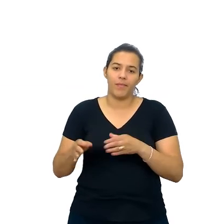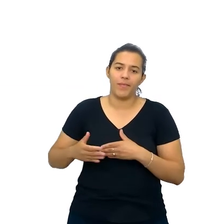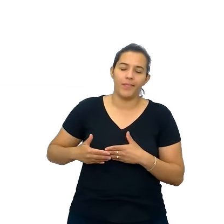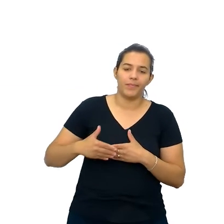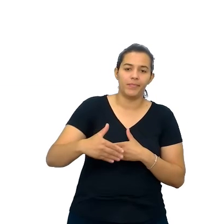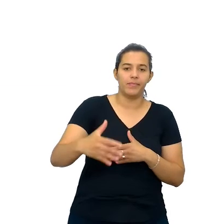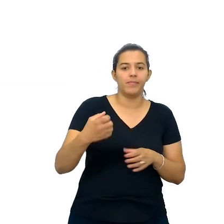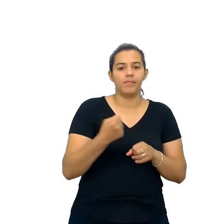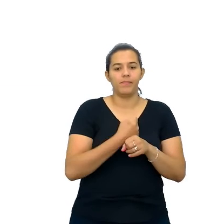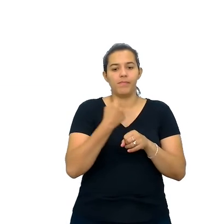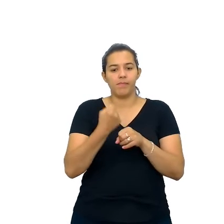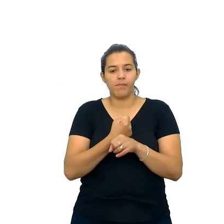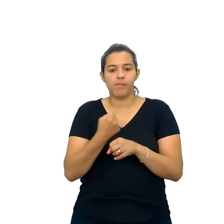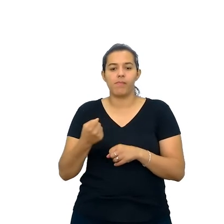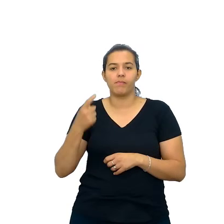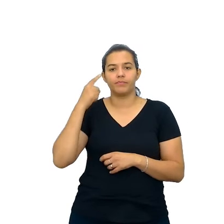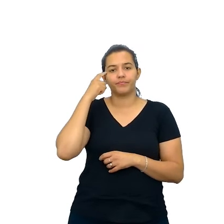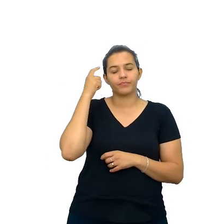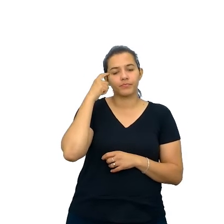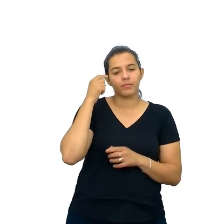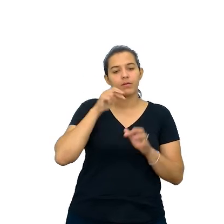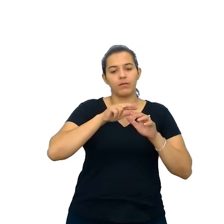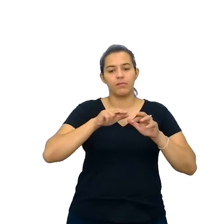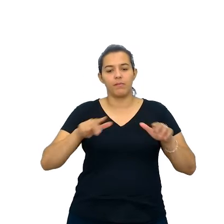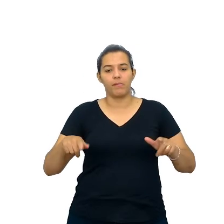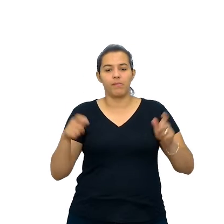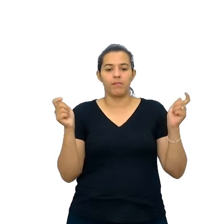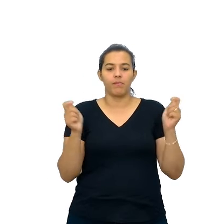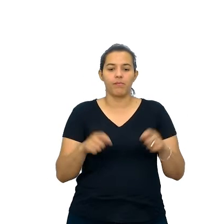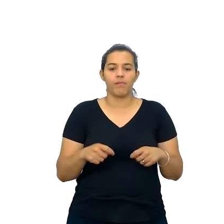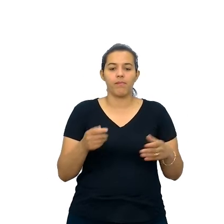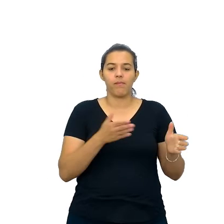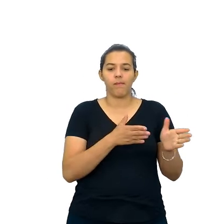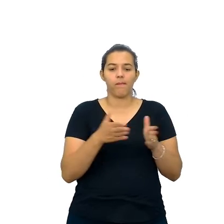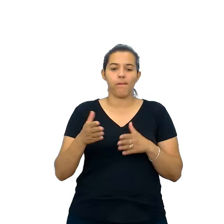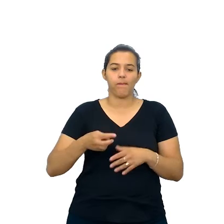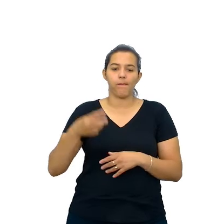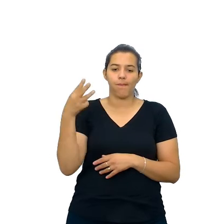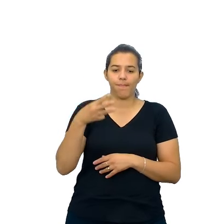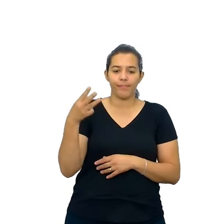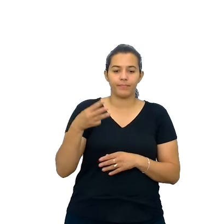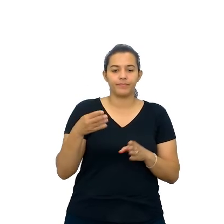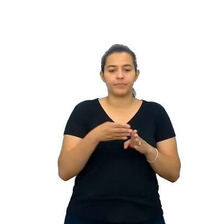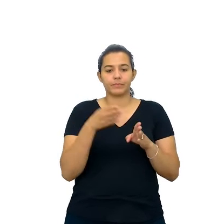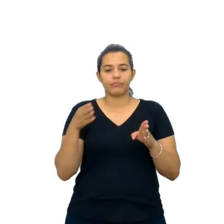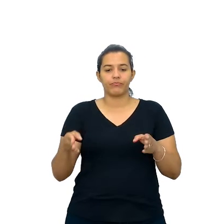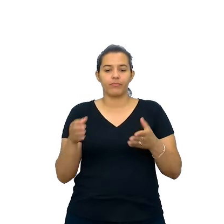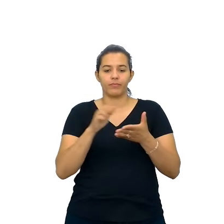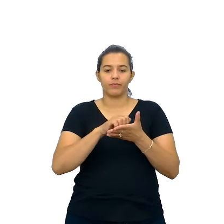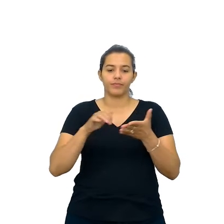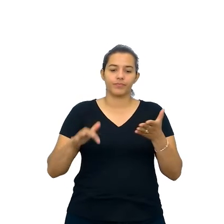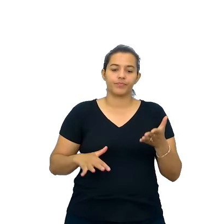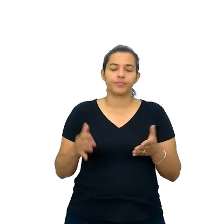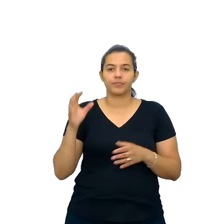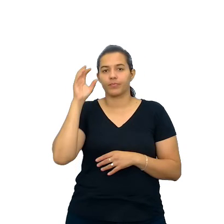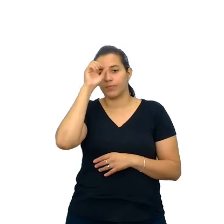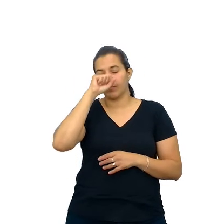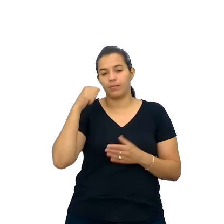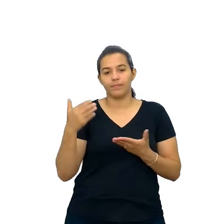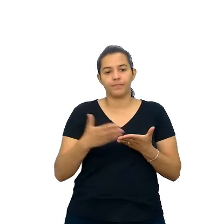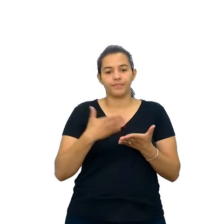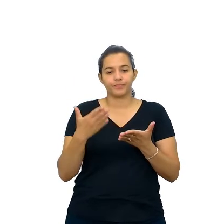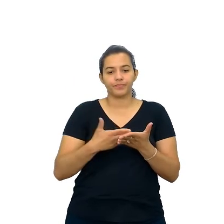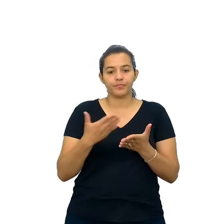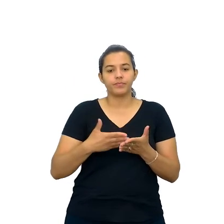construção do raciocínio lógico, vamos aqui para o nosso terceiro momento, nas atividades do Aprender Sempre, para que a